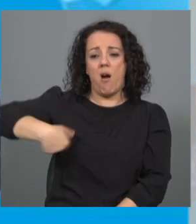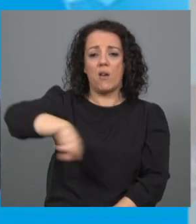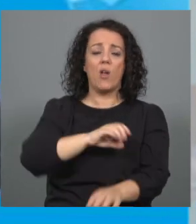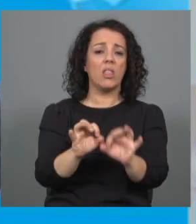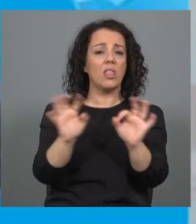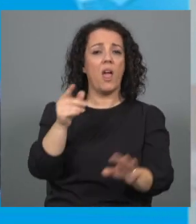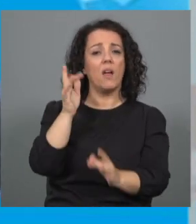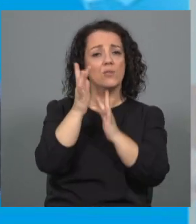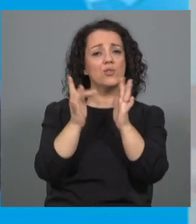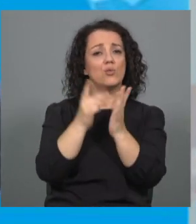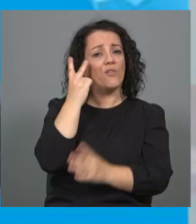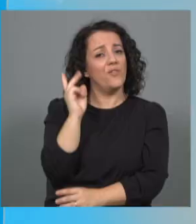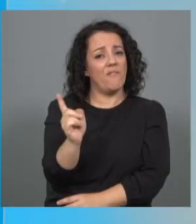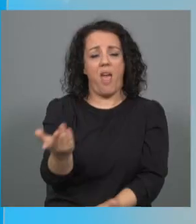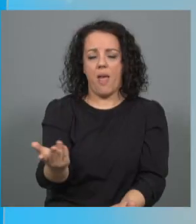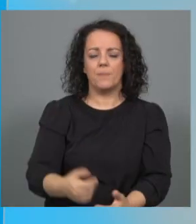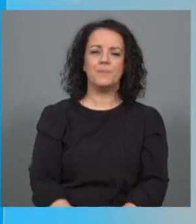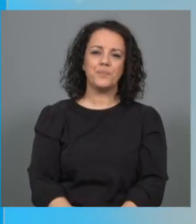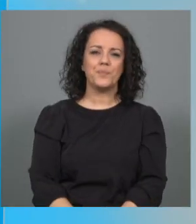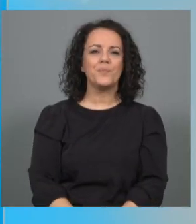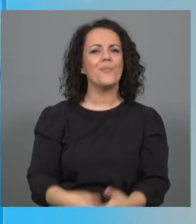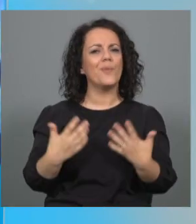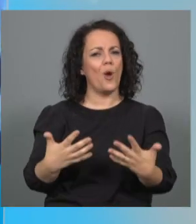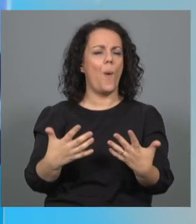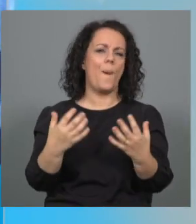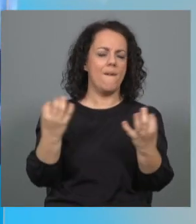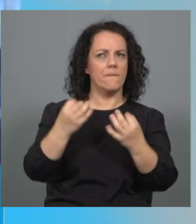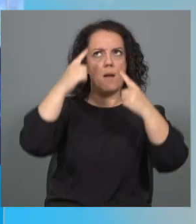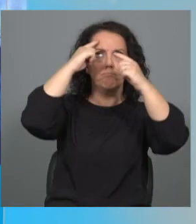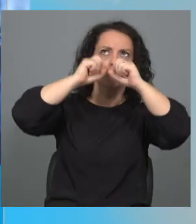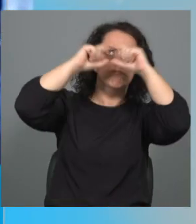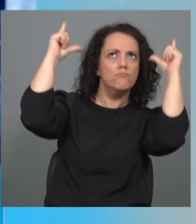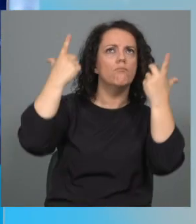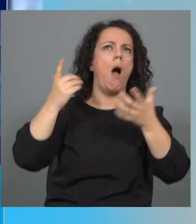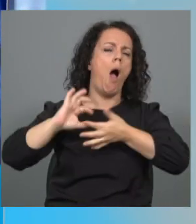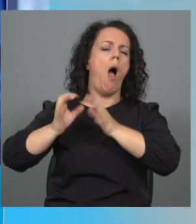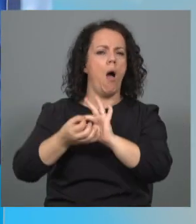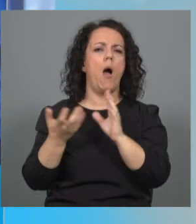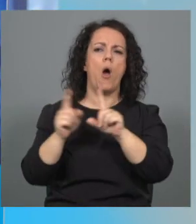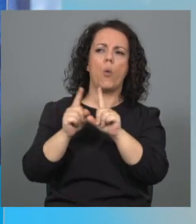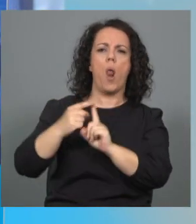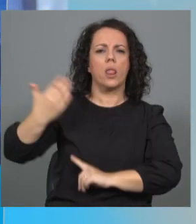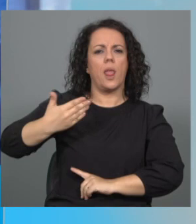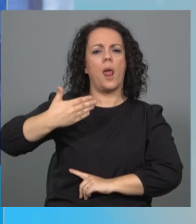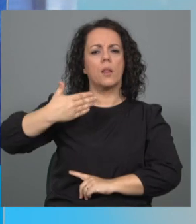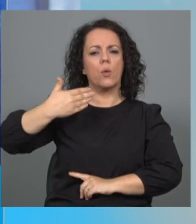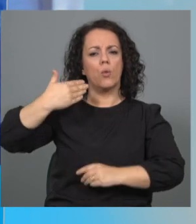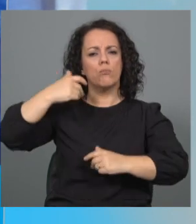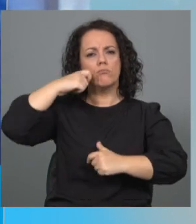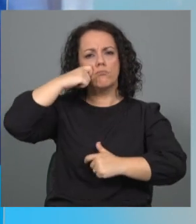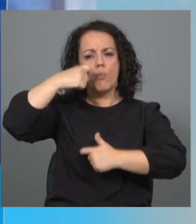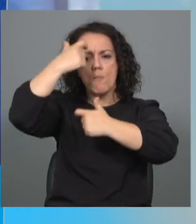viver. Hoje parece-nos algo que se enquadra perfeitamente num quadro de direitos humanos, de uma